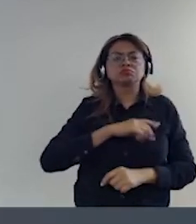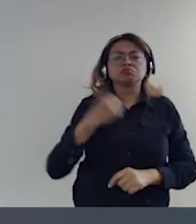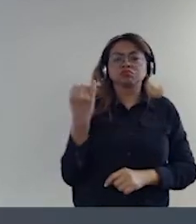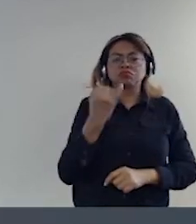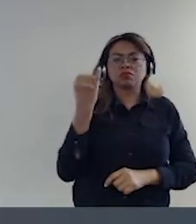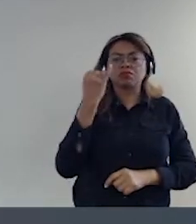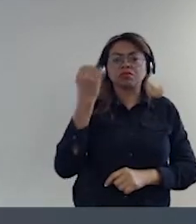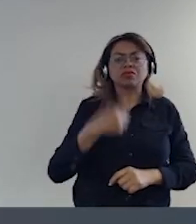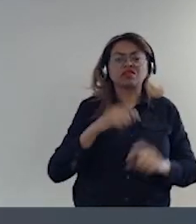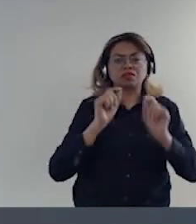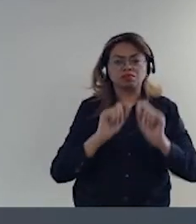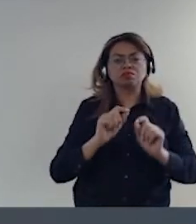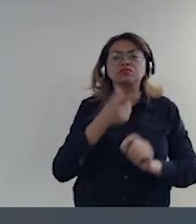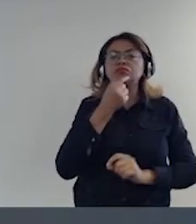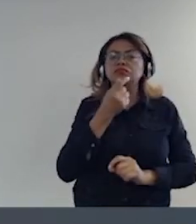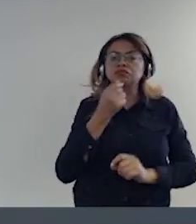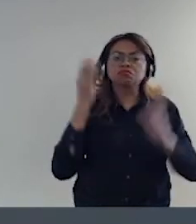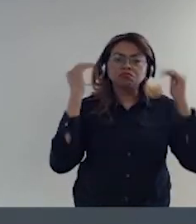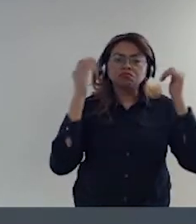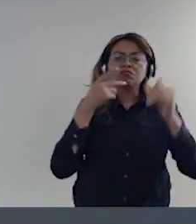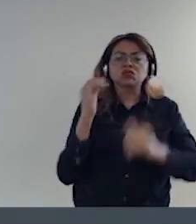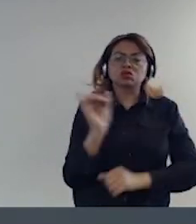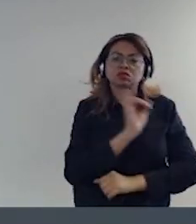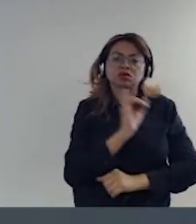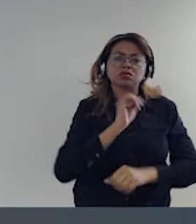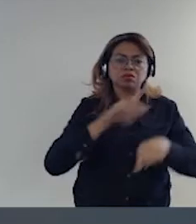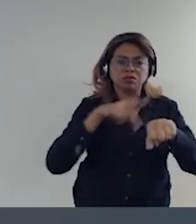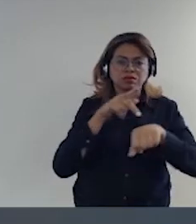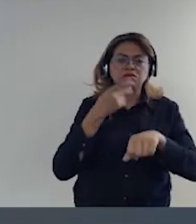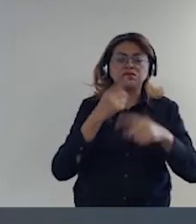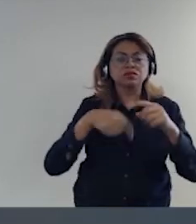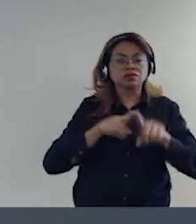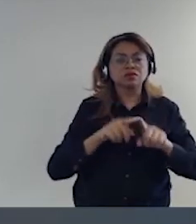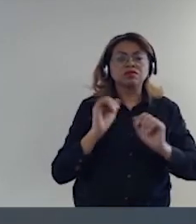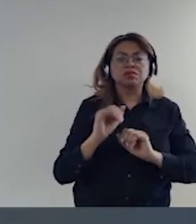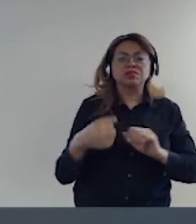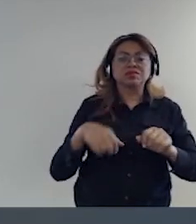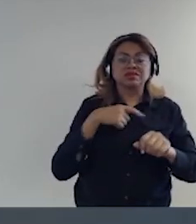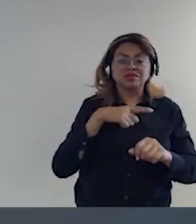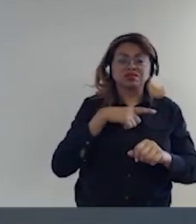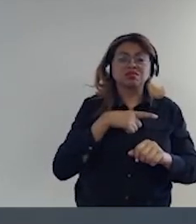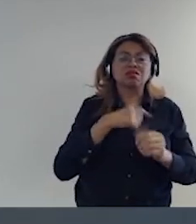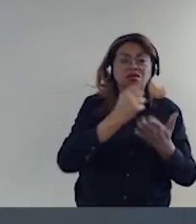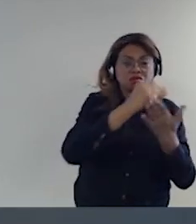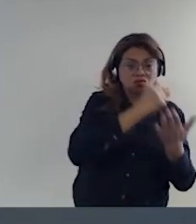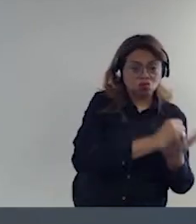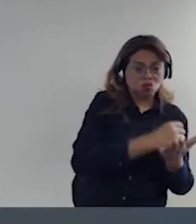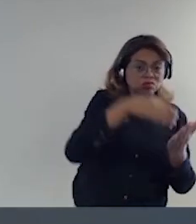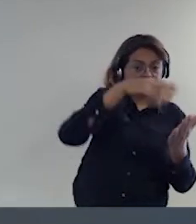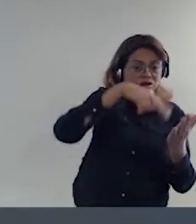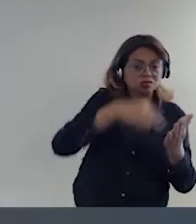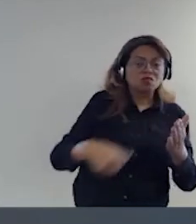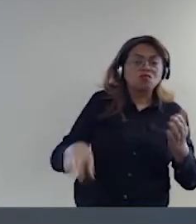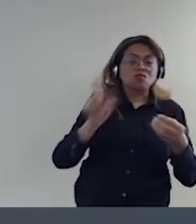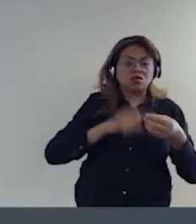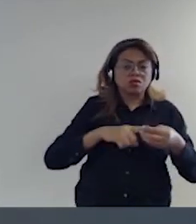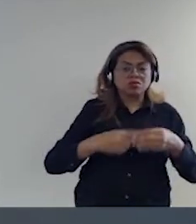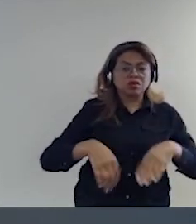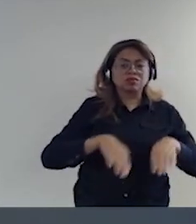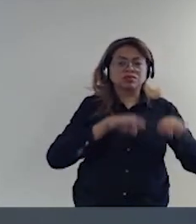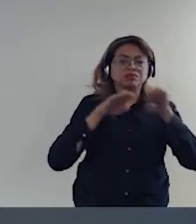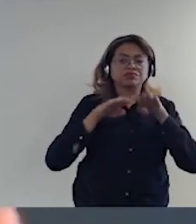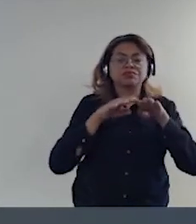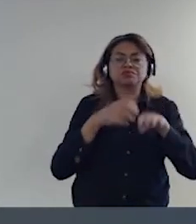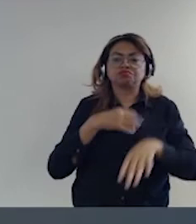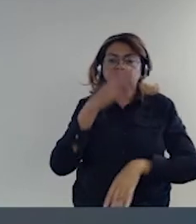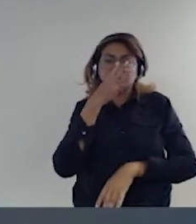diz justamente que a redução à equidade, ou a recondução à equidade, e falar em redução soa curioso,